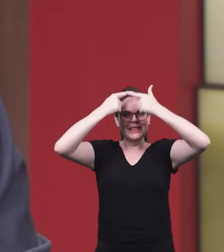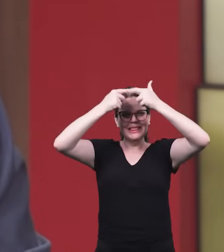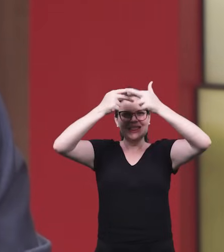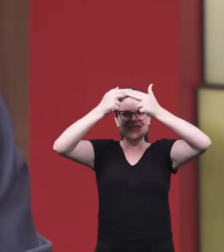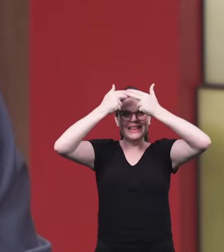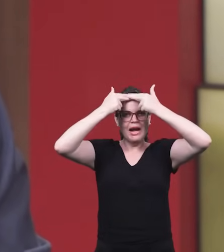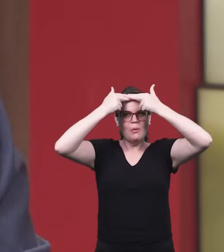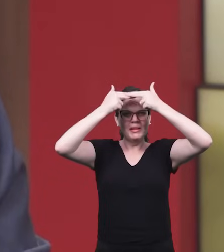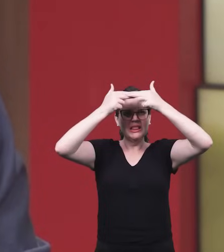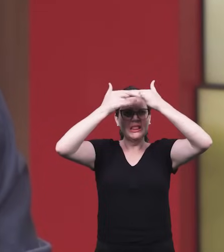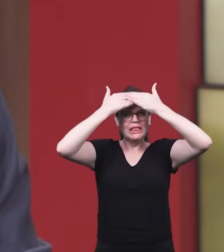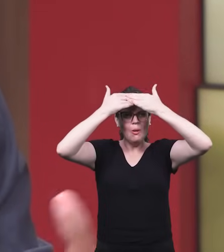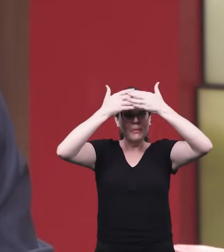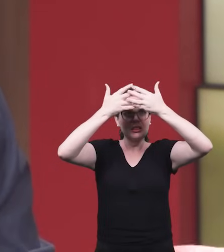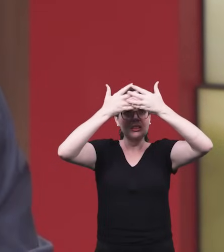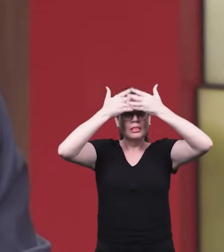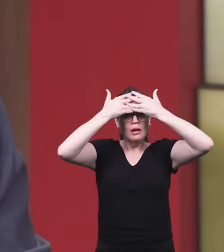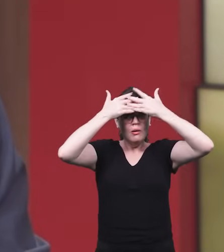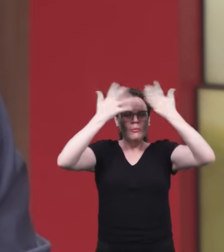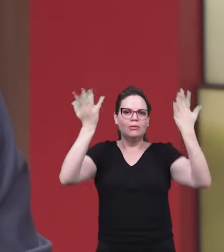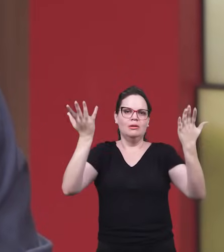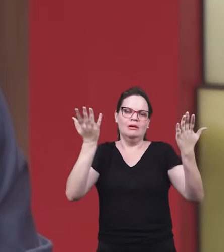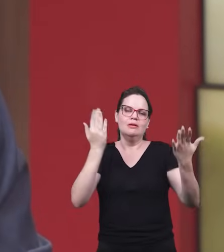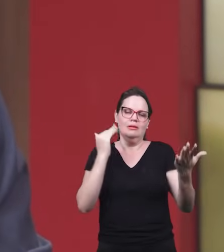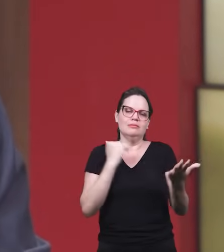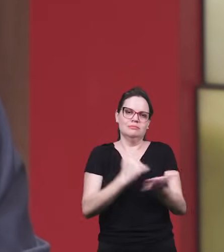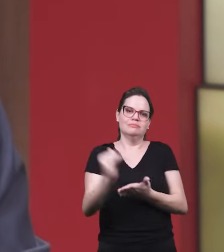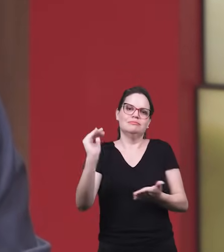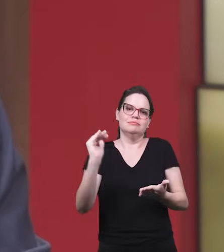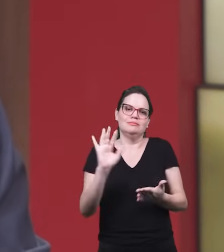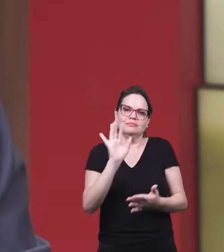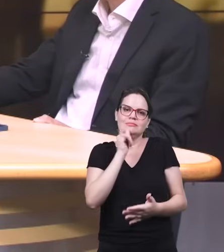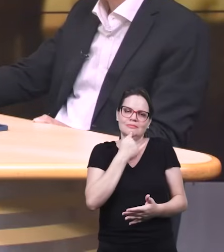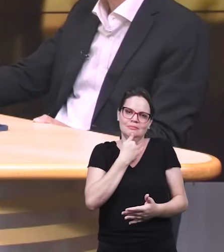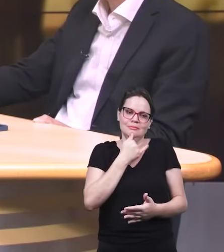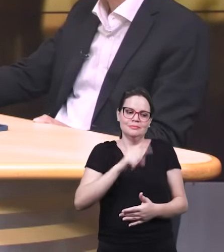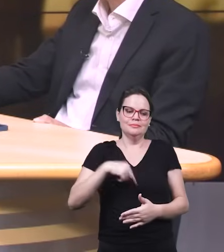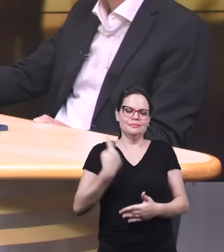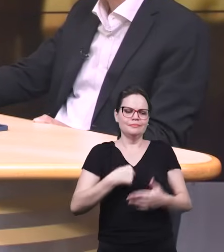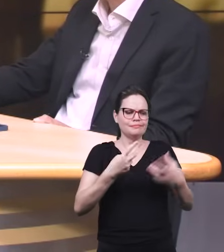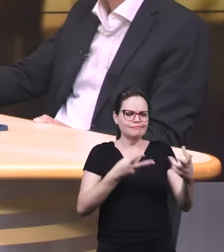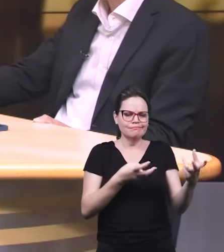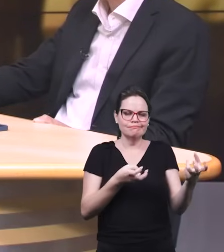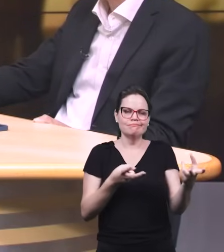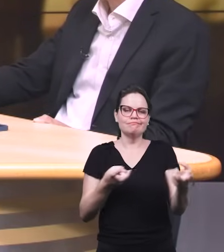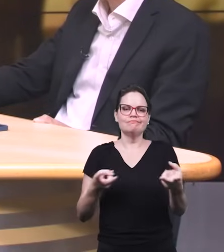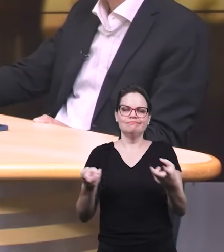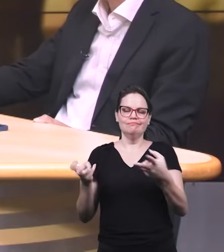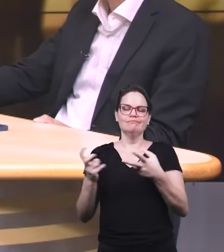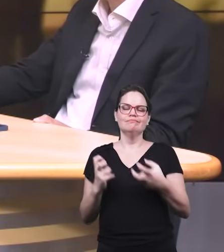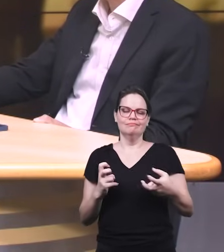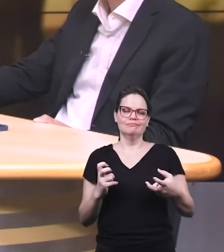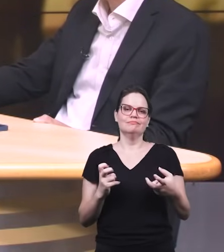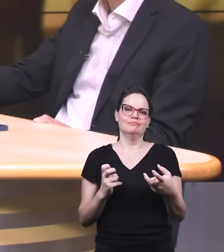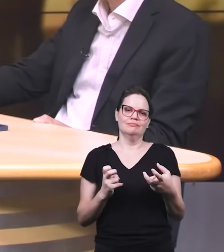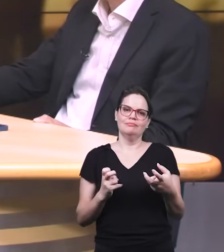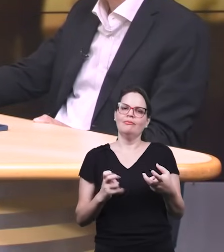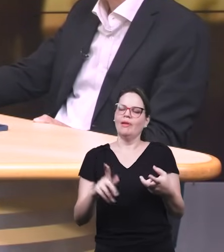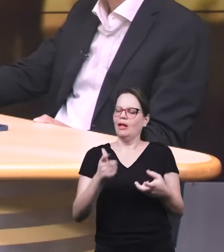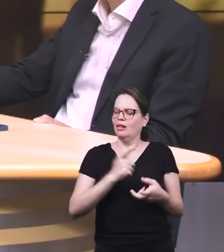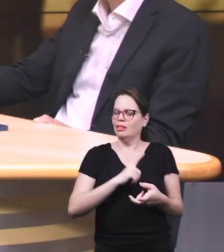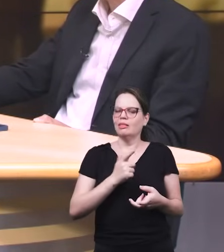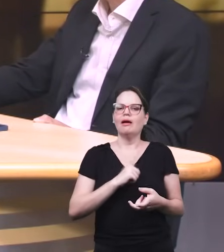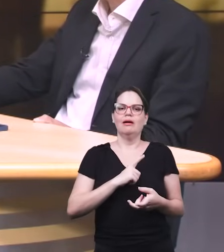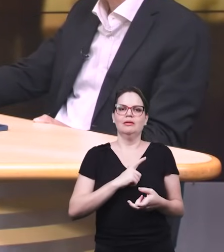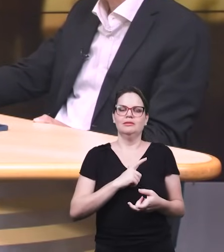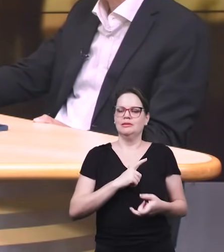né, irmãos e pastores, nós estamos vendo isso de uma forma assim, muito exagerada